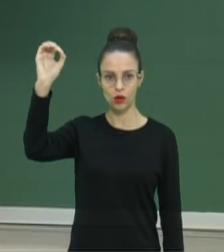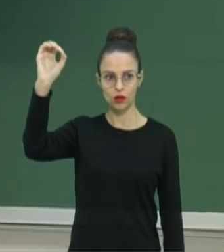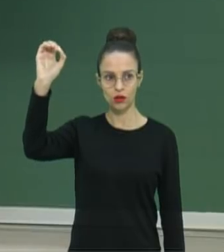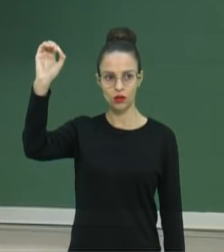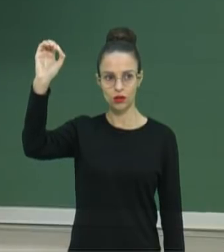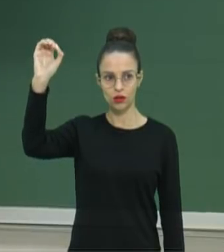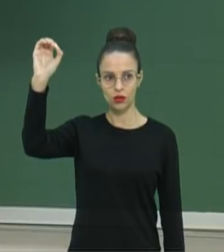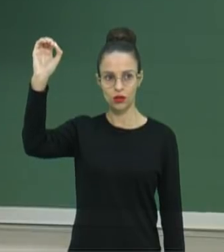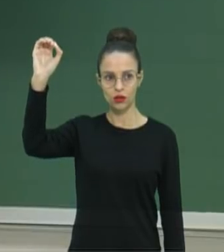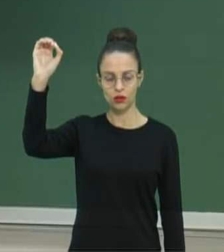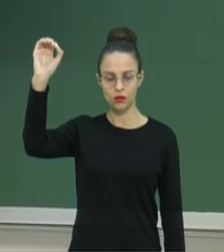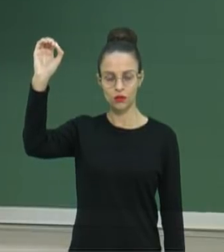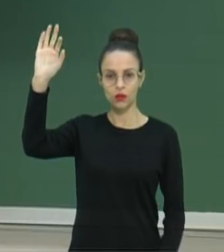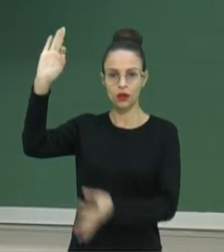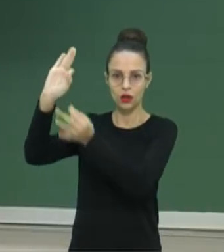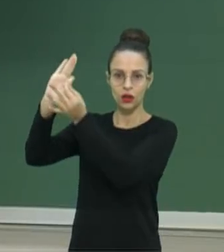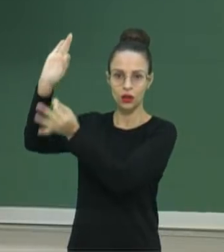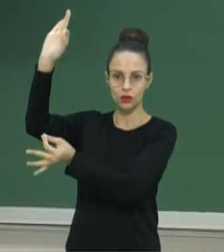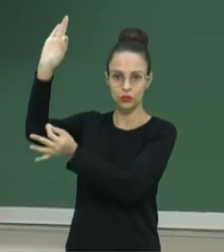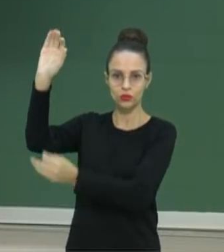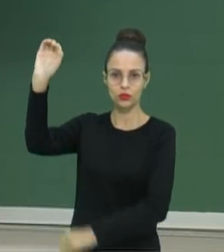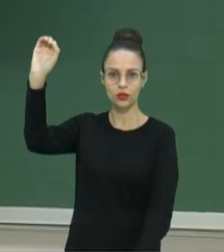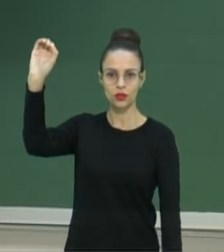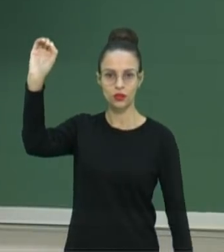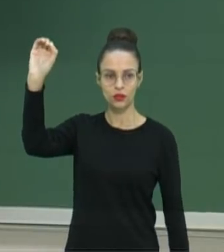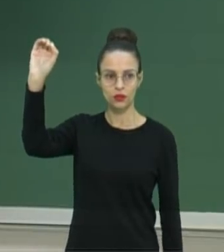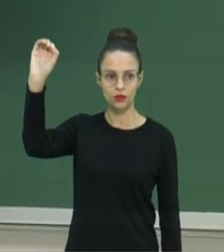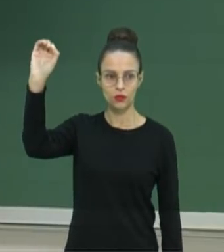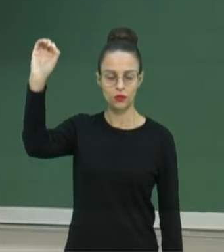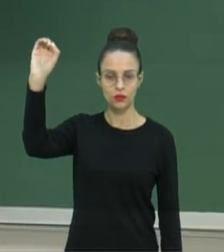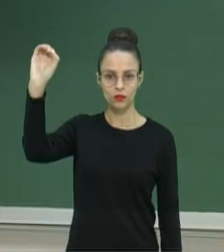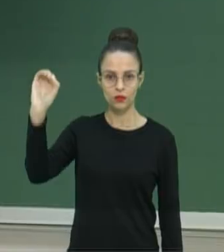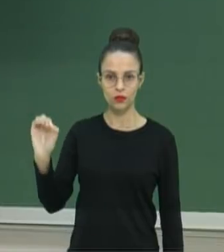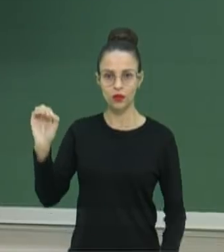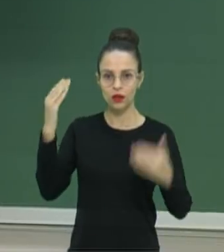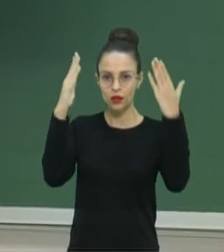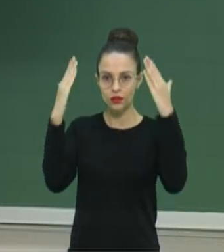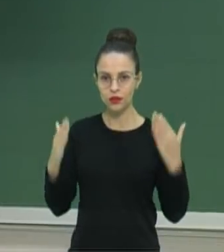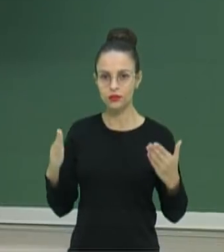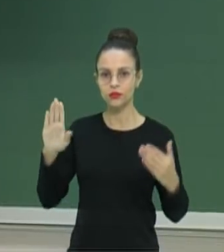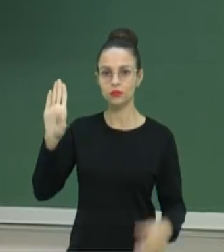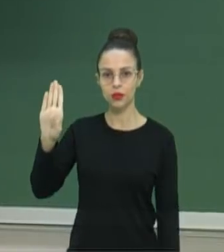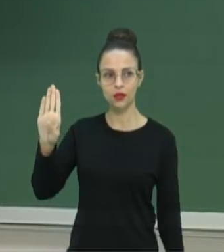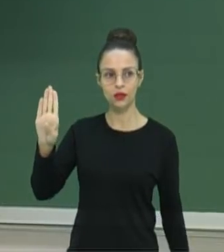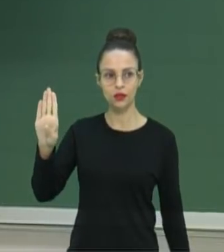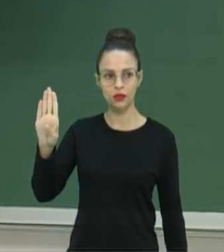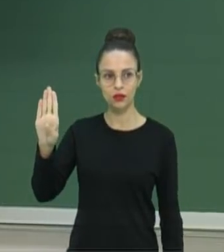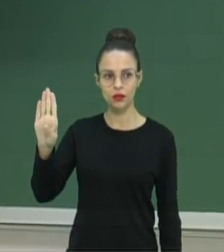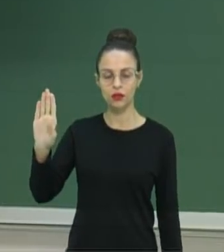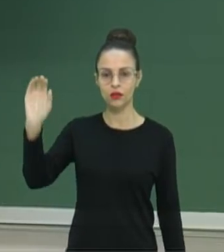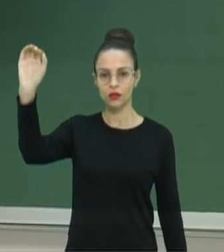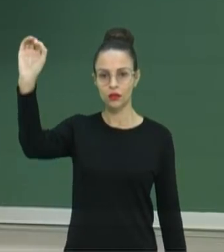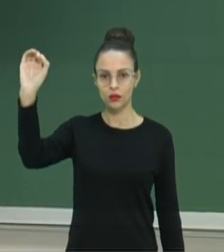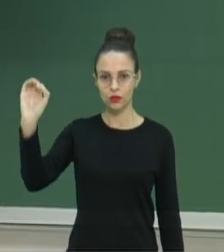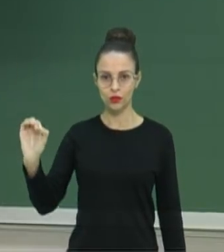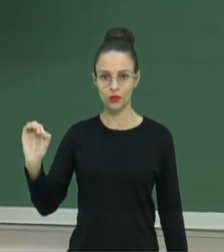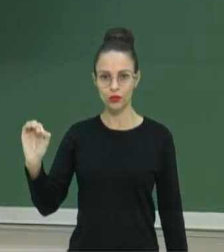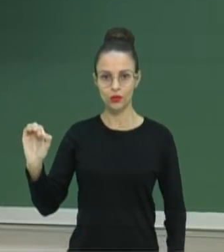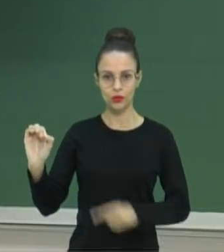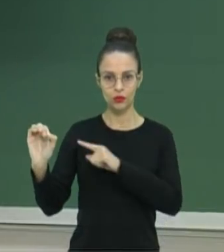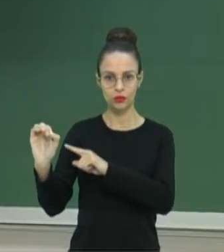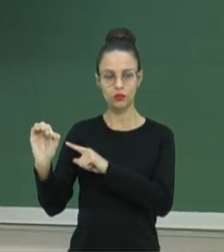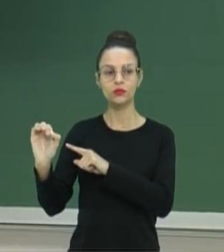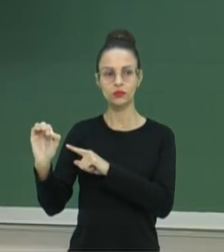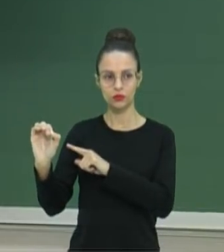A, uma altura HA. Aqui, analisando a figura B, ele está numa altura